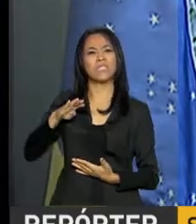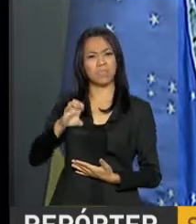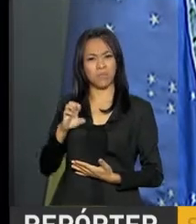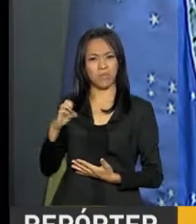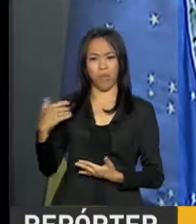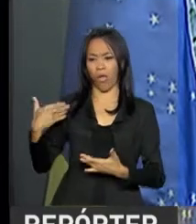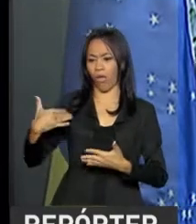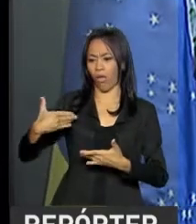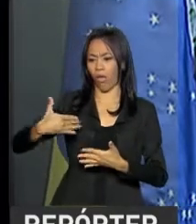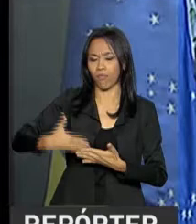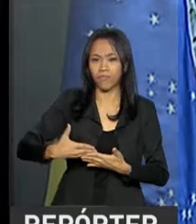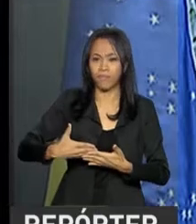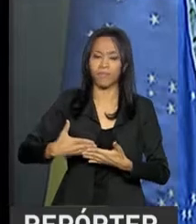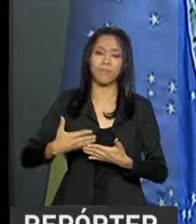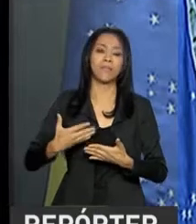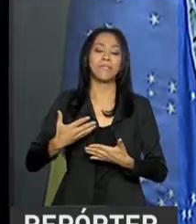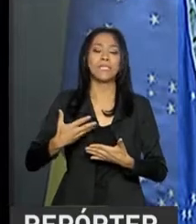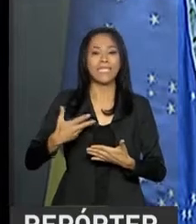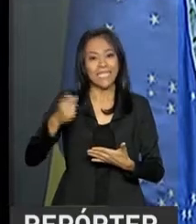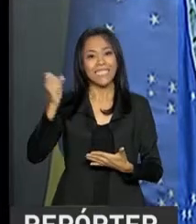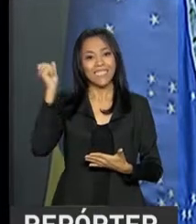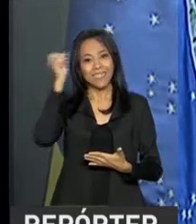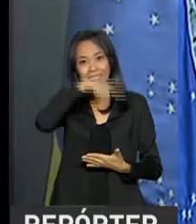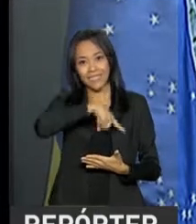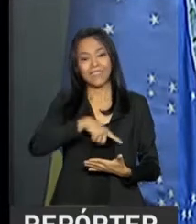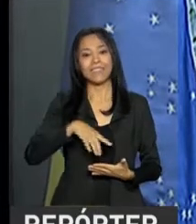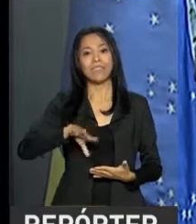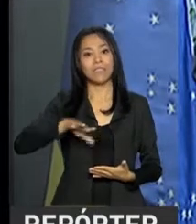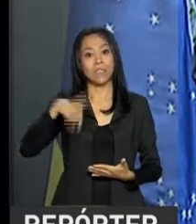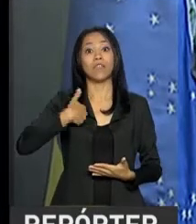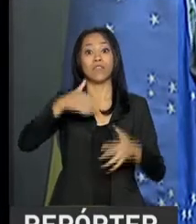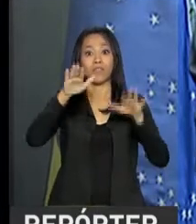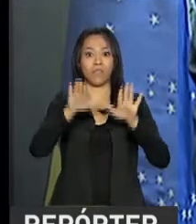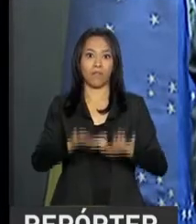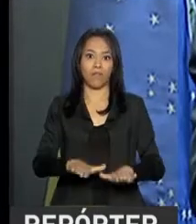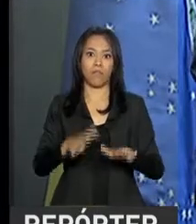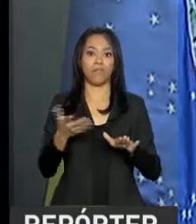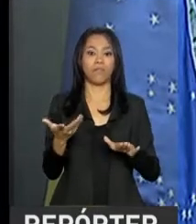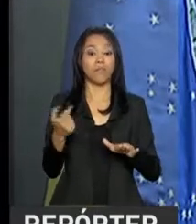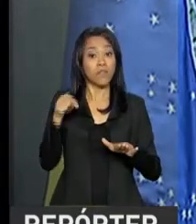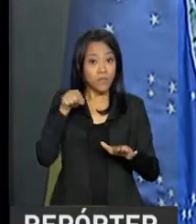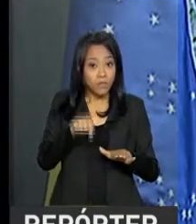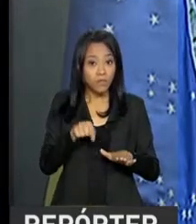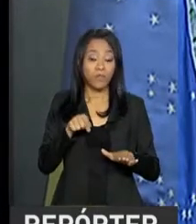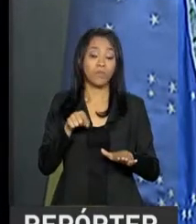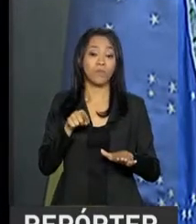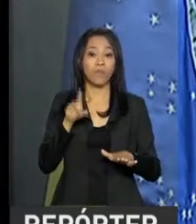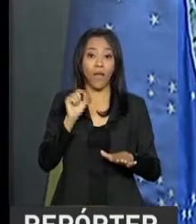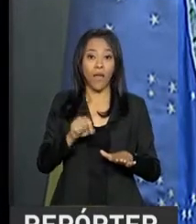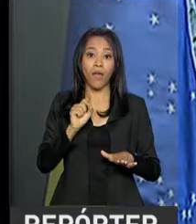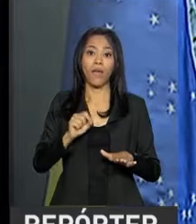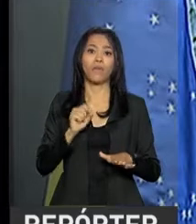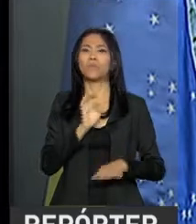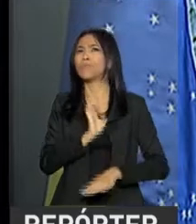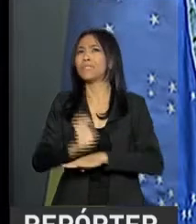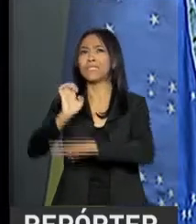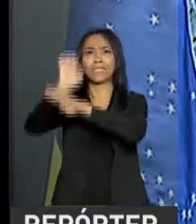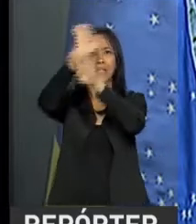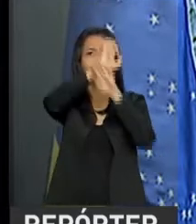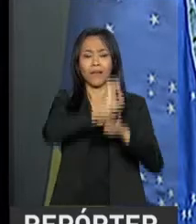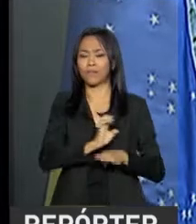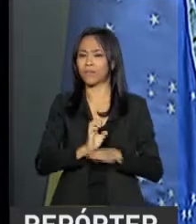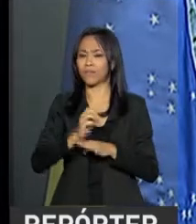por terem se nacionalizado, mais ainda por terem se internacionalizado, transbordam competências dos estados, dos